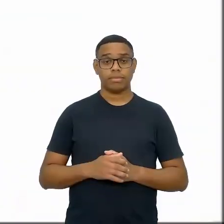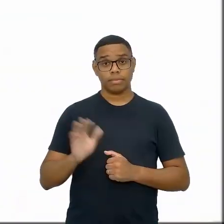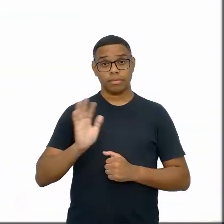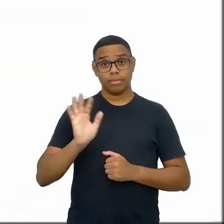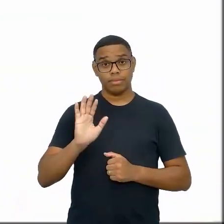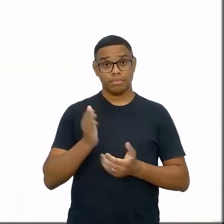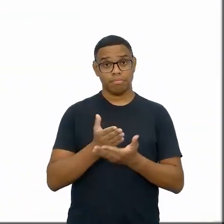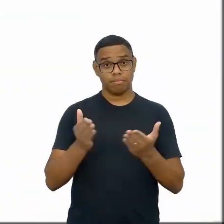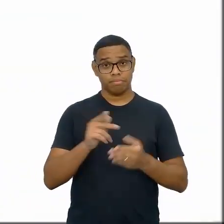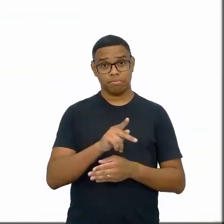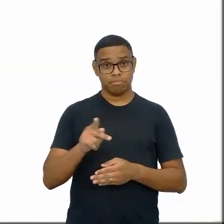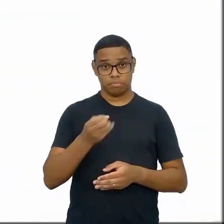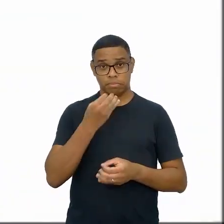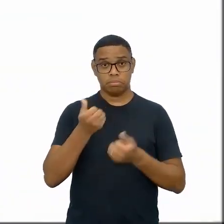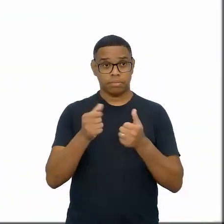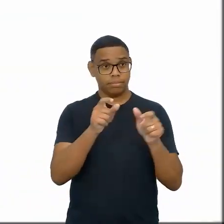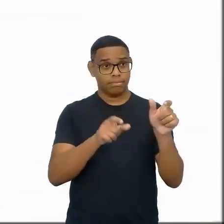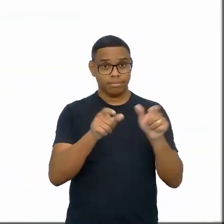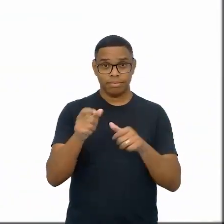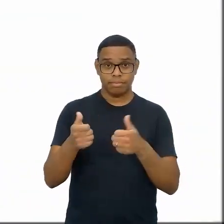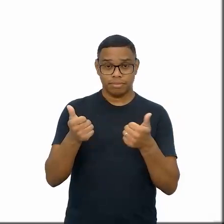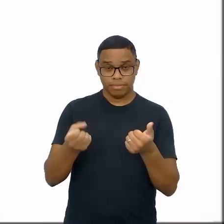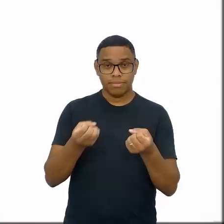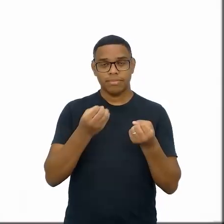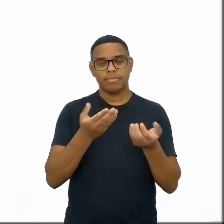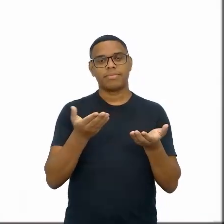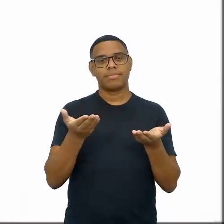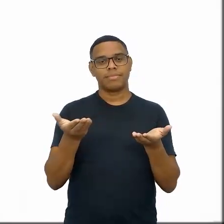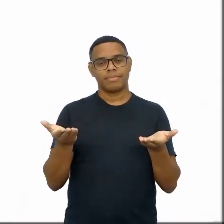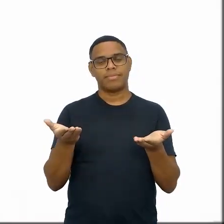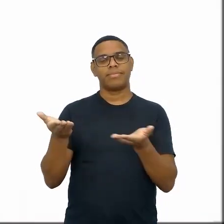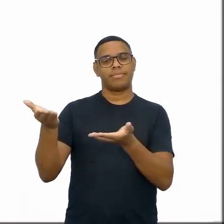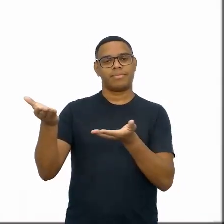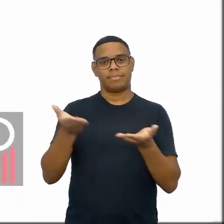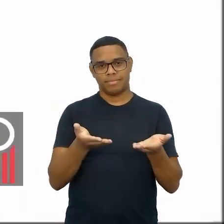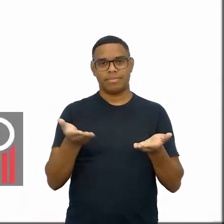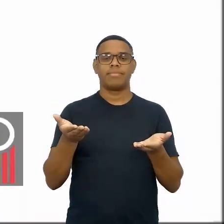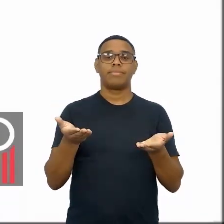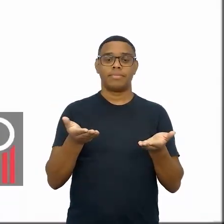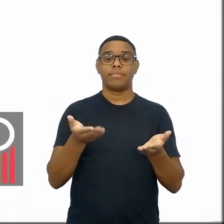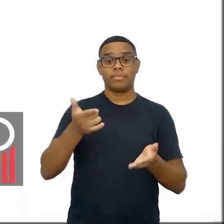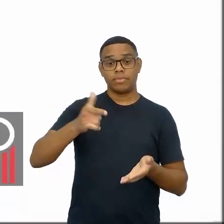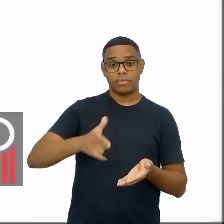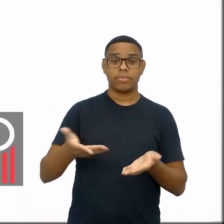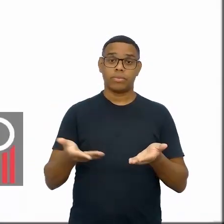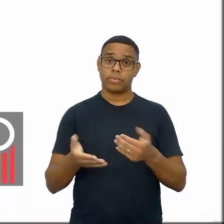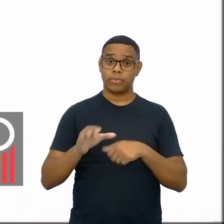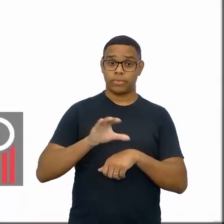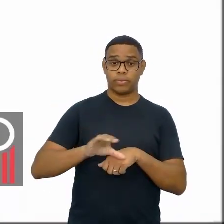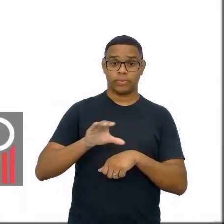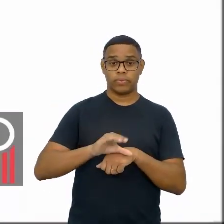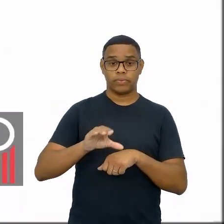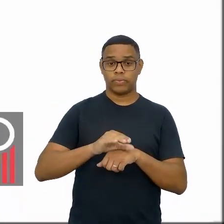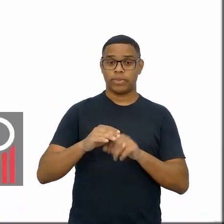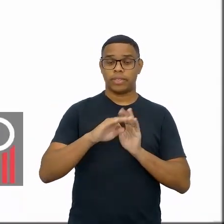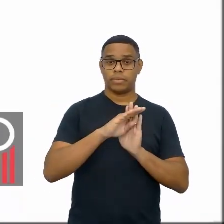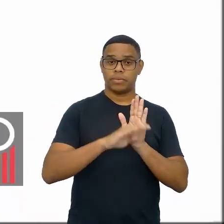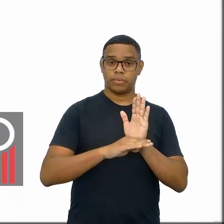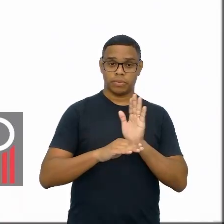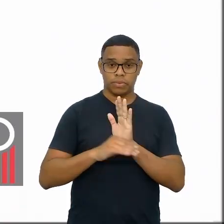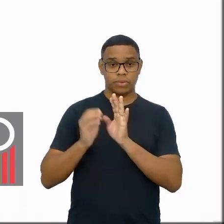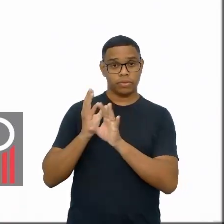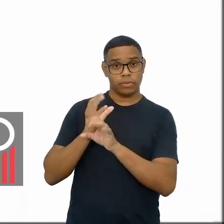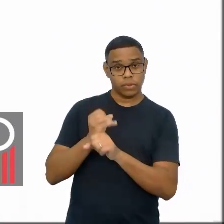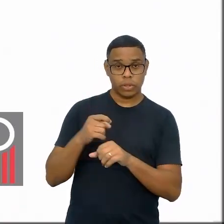Olá, professores, tudo bem com vocês? Sejam todos e todas bem-vindos a mais uma formação do Programa de Recuperação